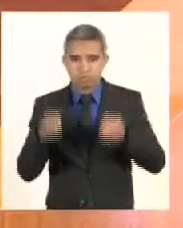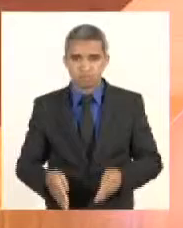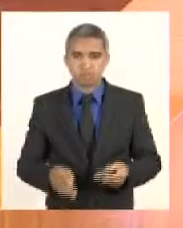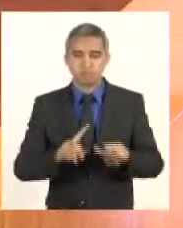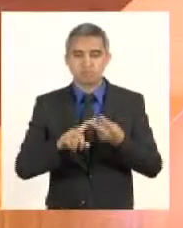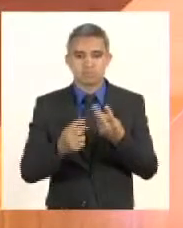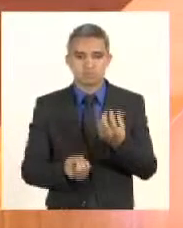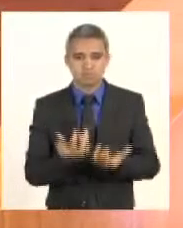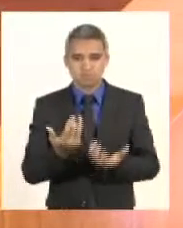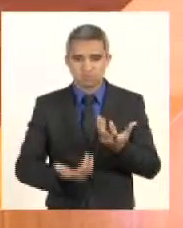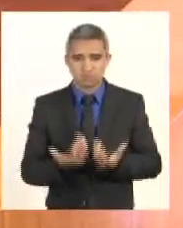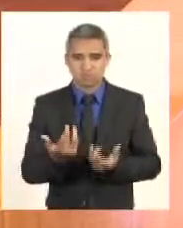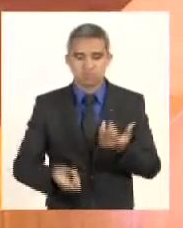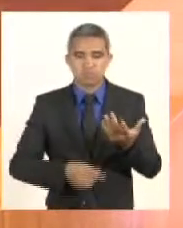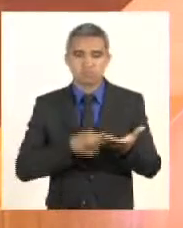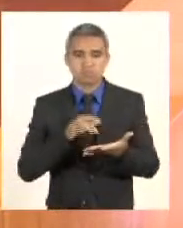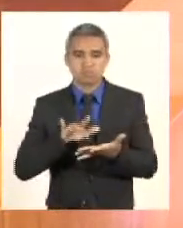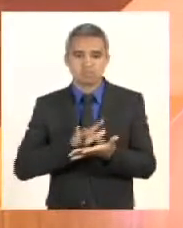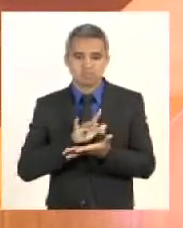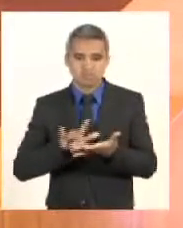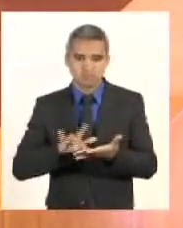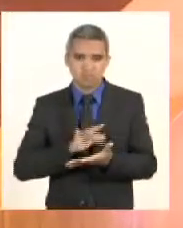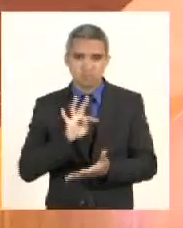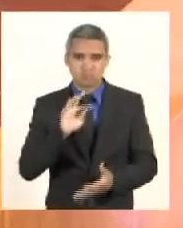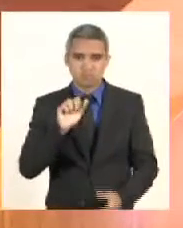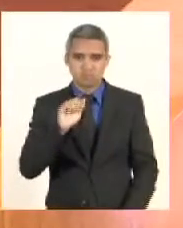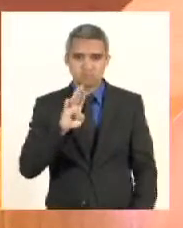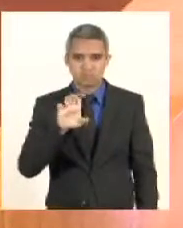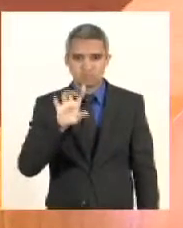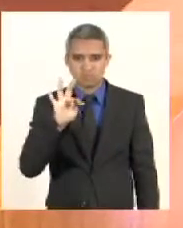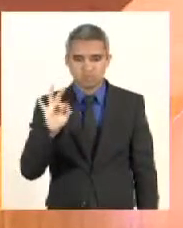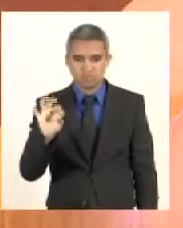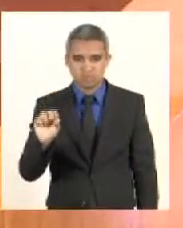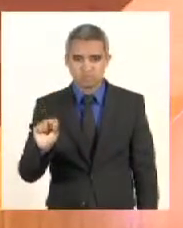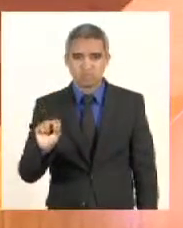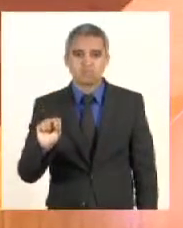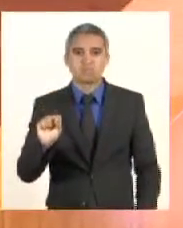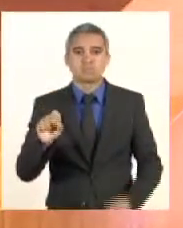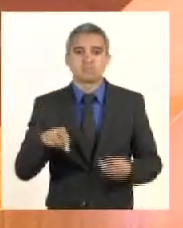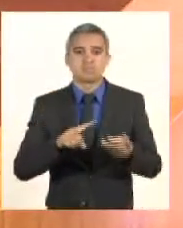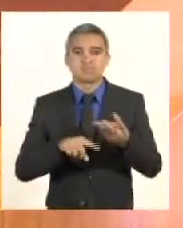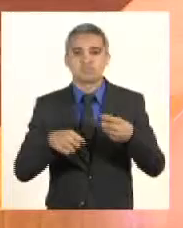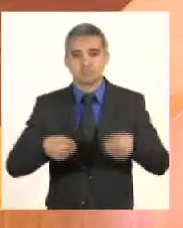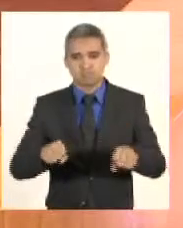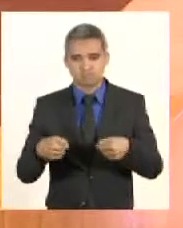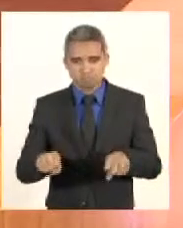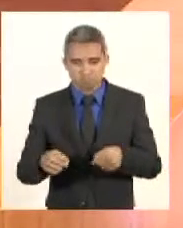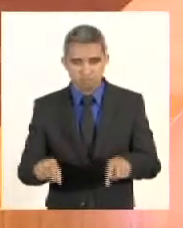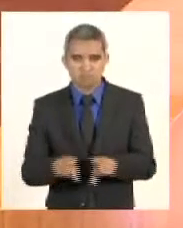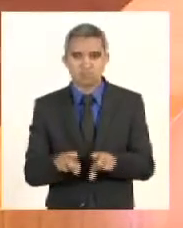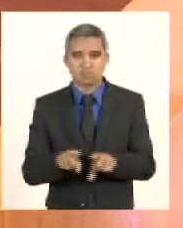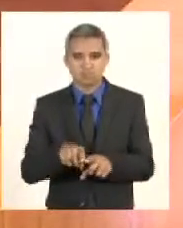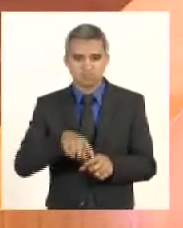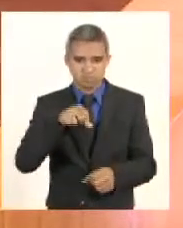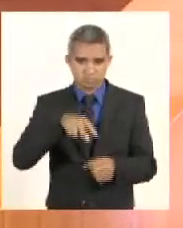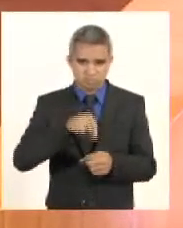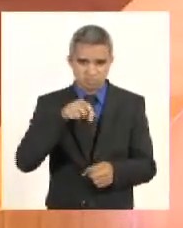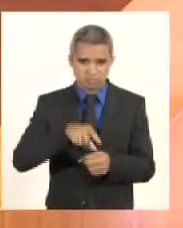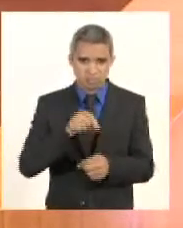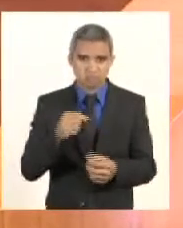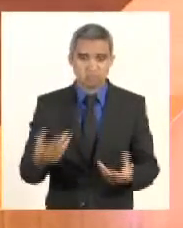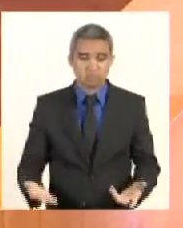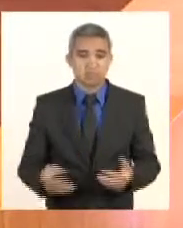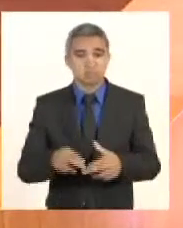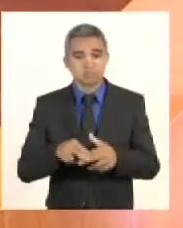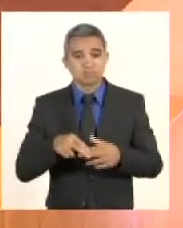tablets, celulares e uma moto Pop 100. E isso levando entretenimento, que além dos brindes, o bingo também traz